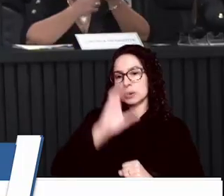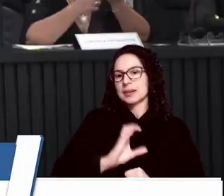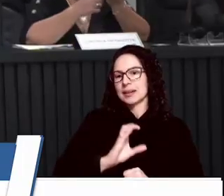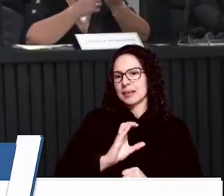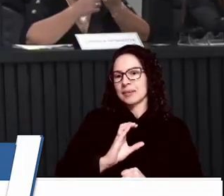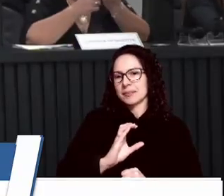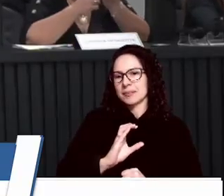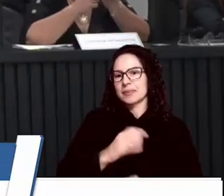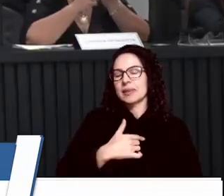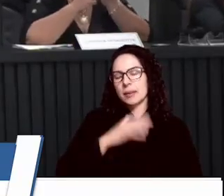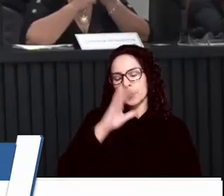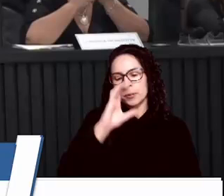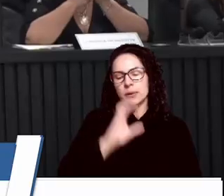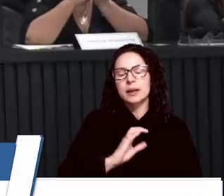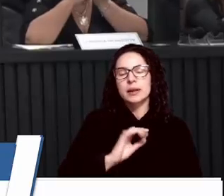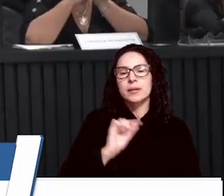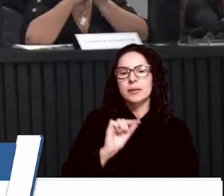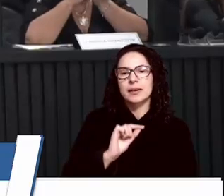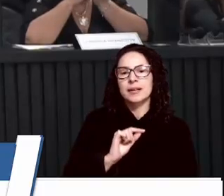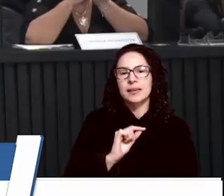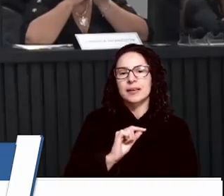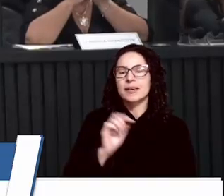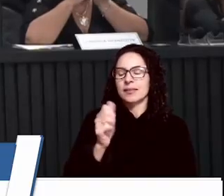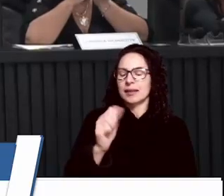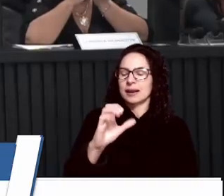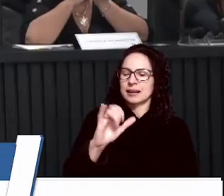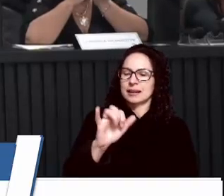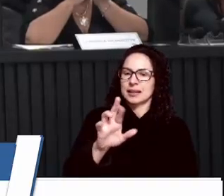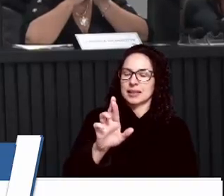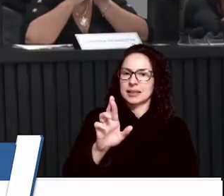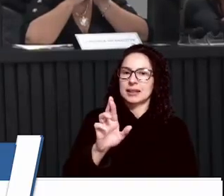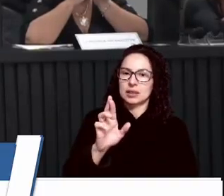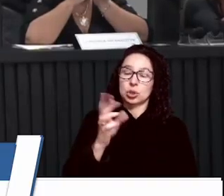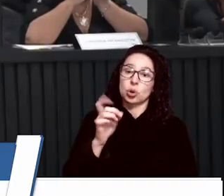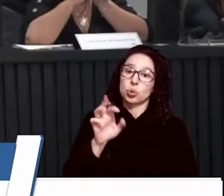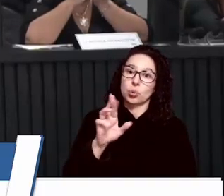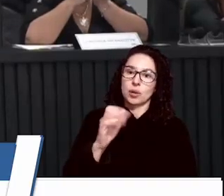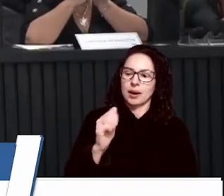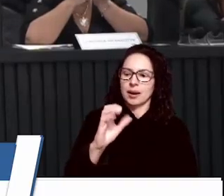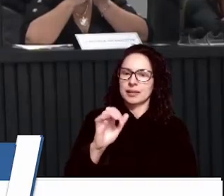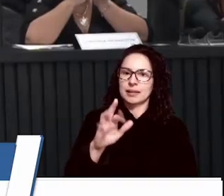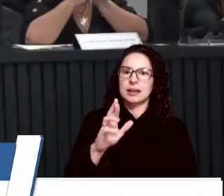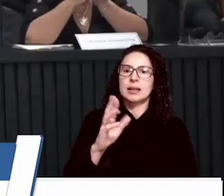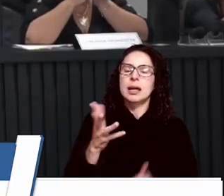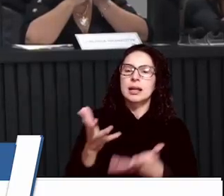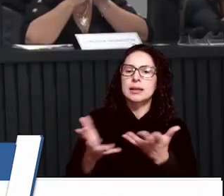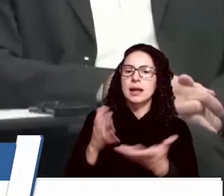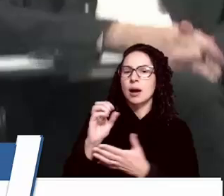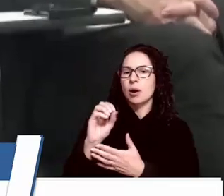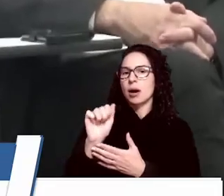quero dizer que o Assir, doutor Assir, trata a OAB não só como uma entidade de